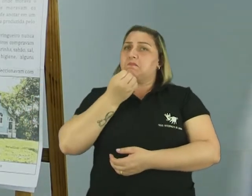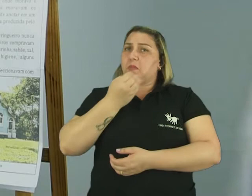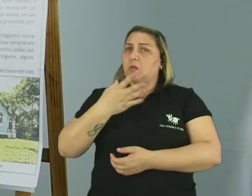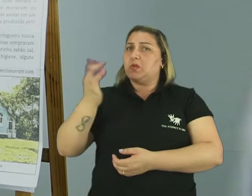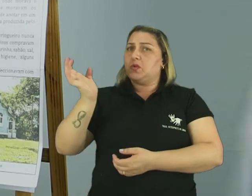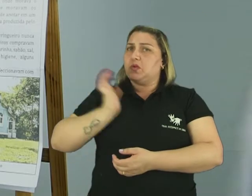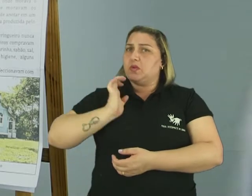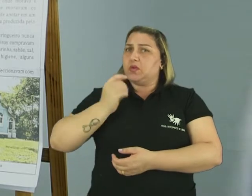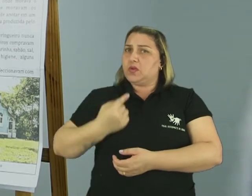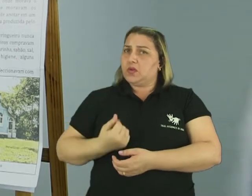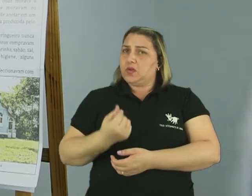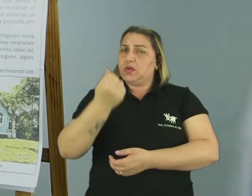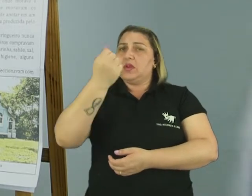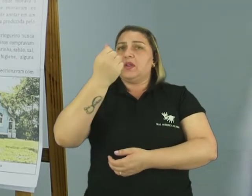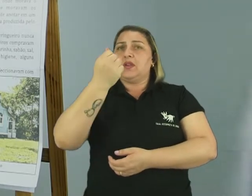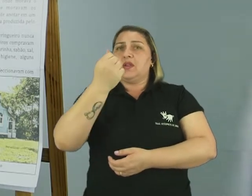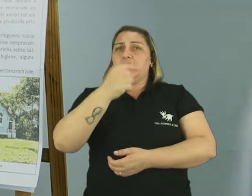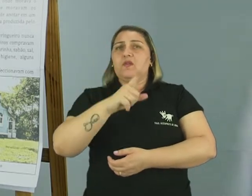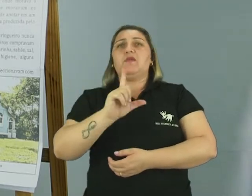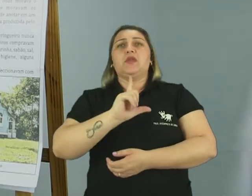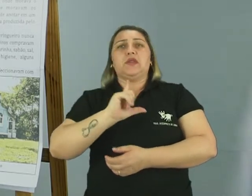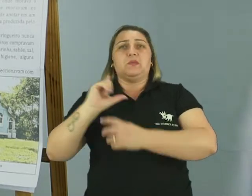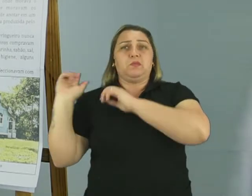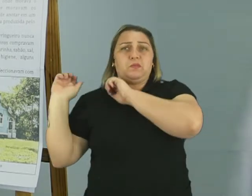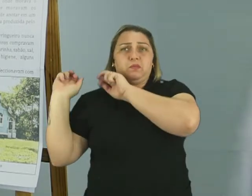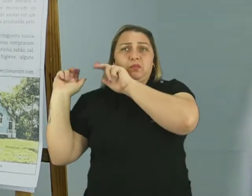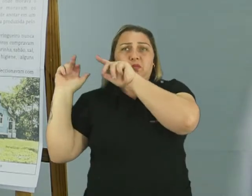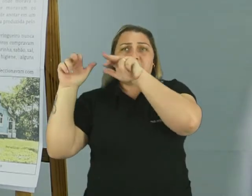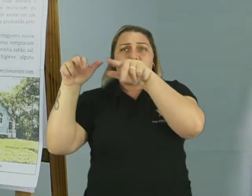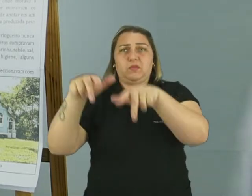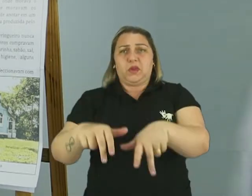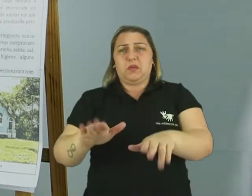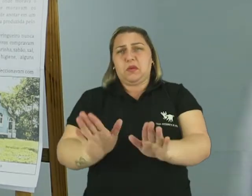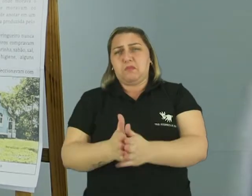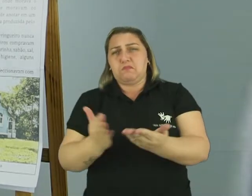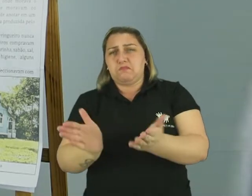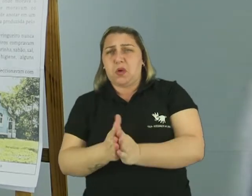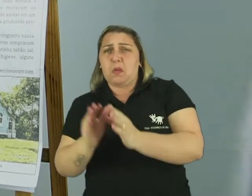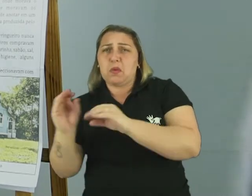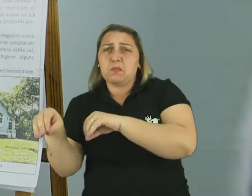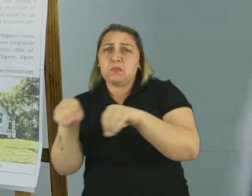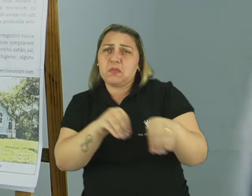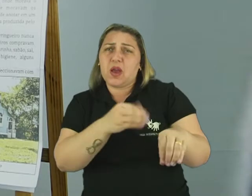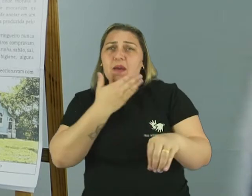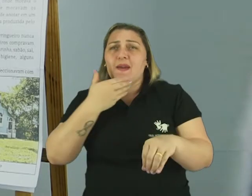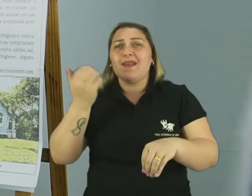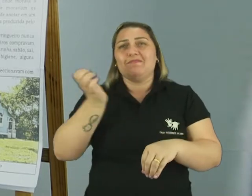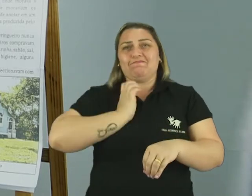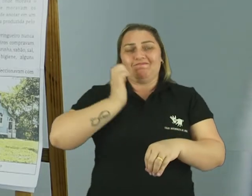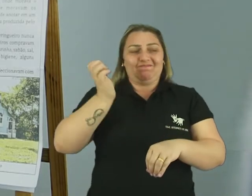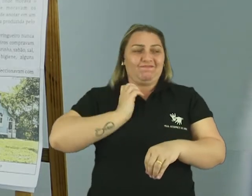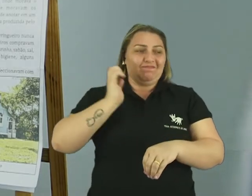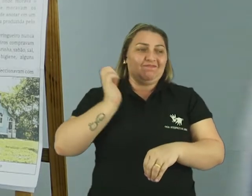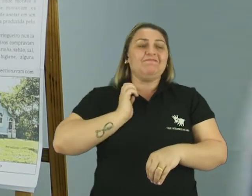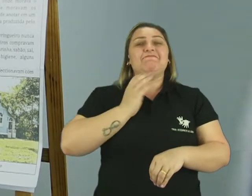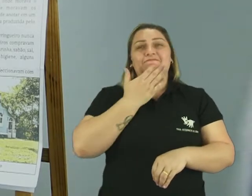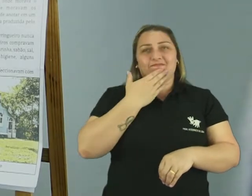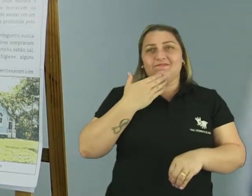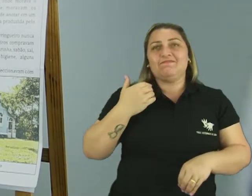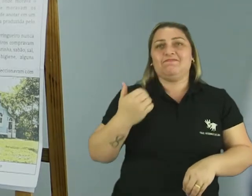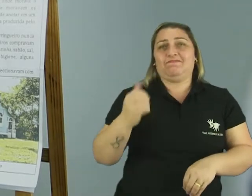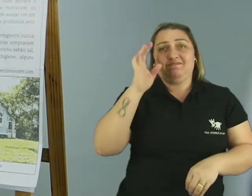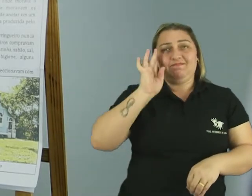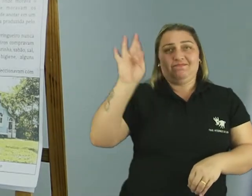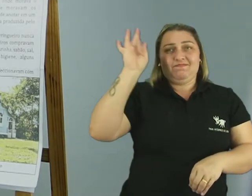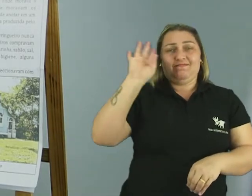certo, então eu vou sair daqui, da minha pobreza, né, de onde eu estou, e vou seguir esse